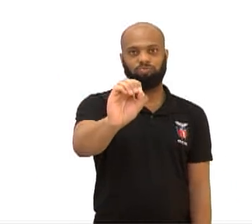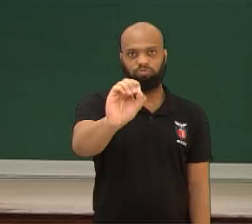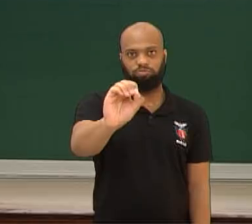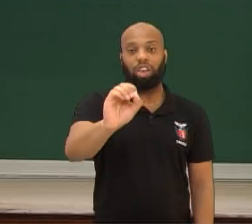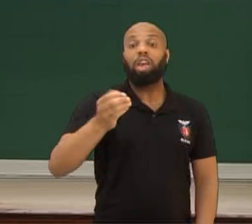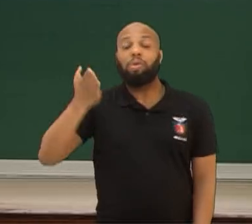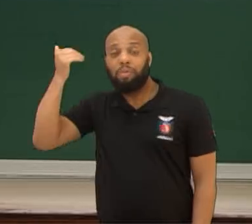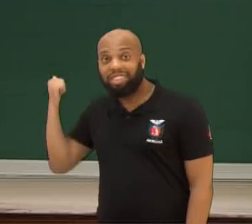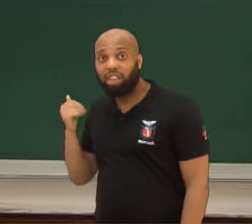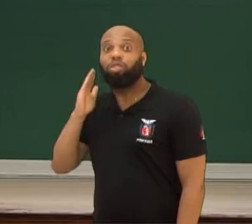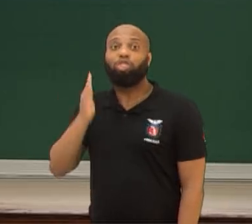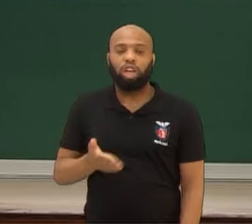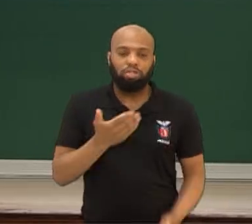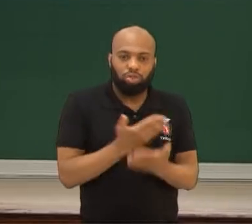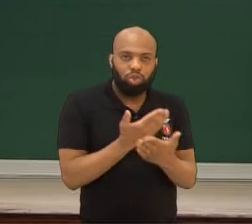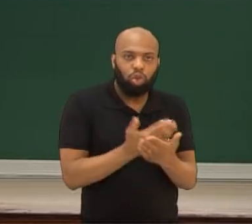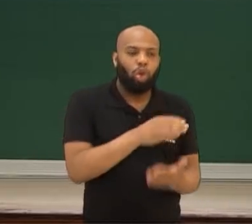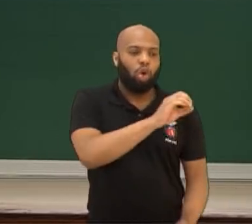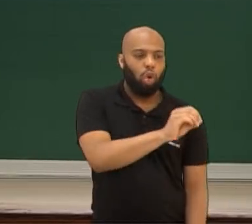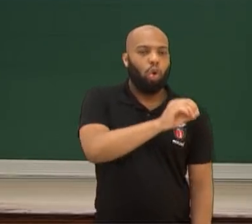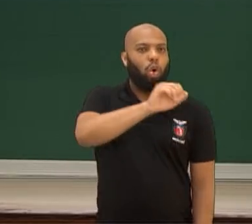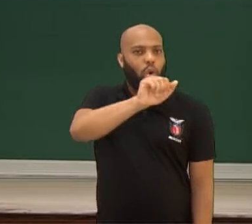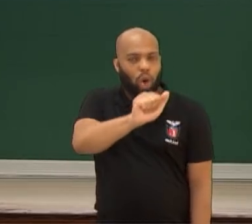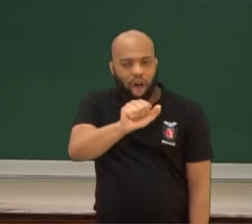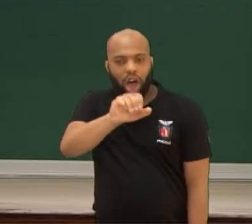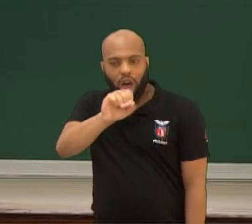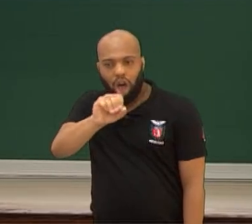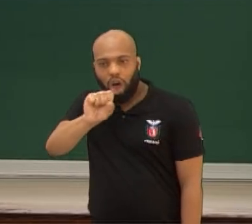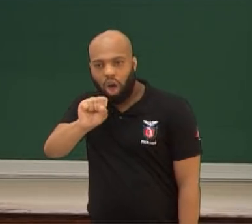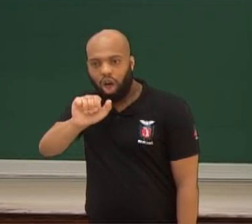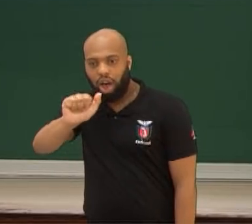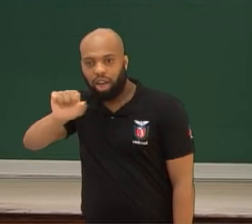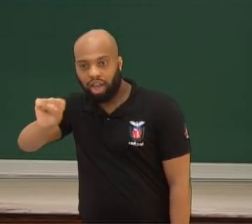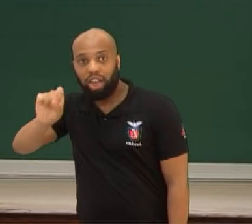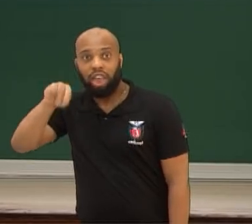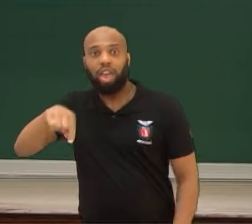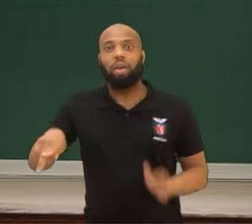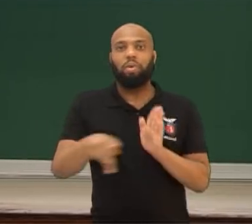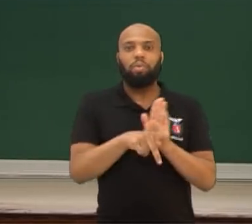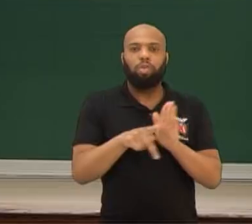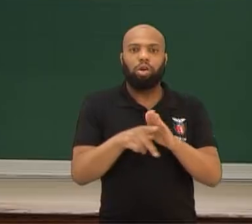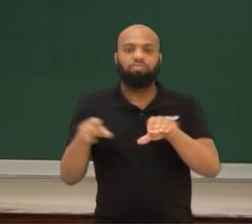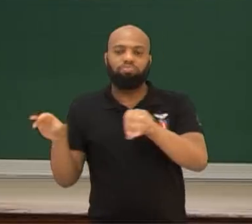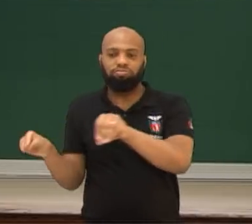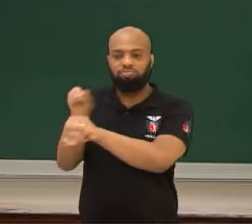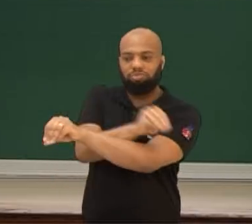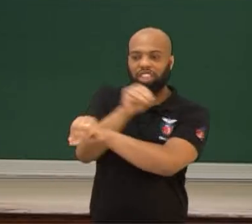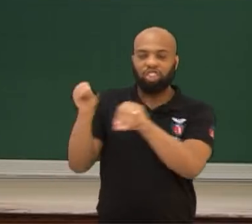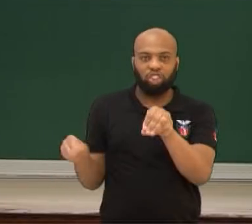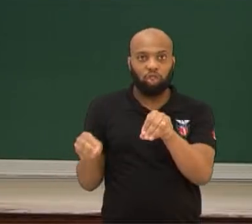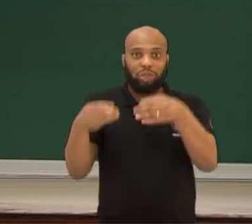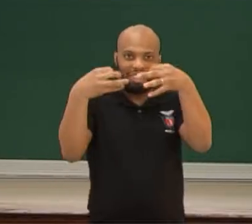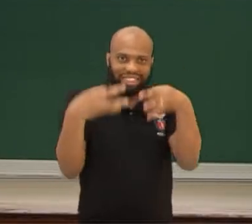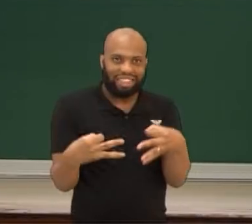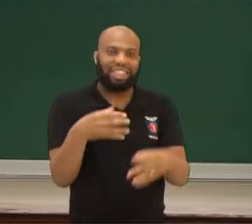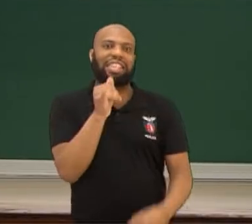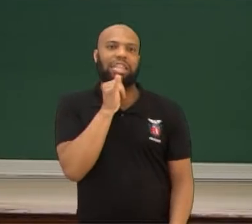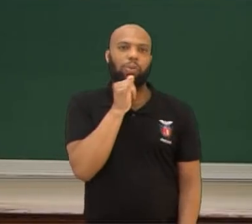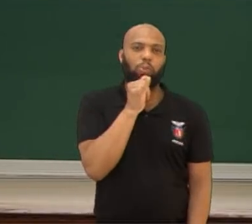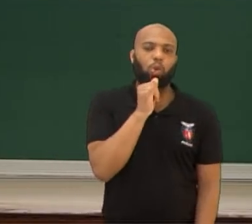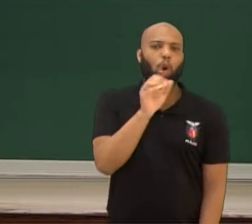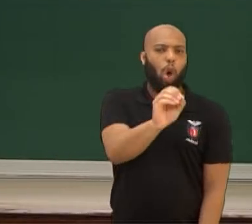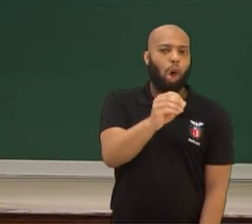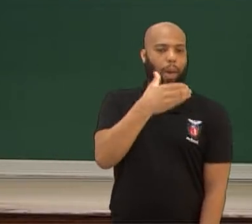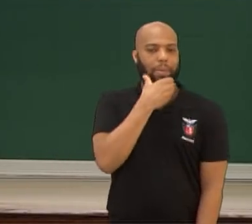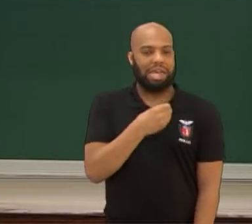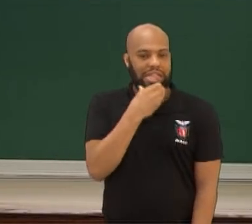nas aulas anteriores, a gente viu que o, a, os, a são os nossos artigos definidos, né? Que eu posso ter o menino, o professor, o lápis,